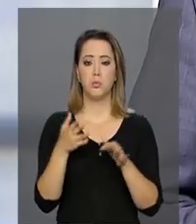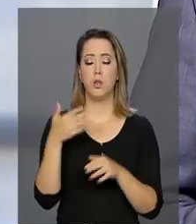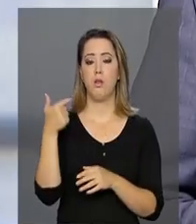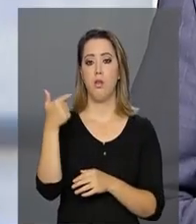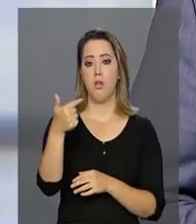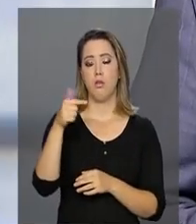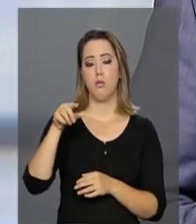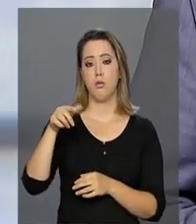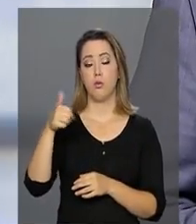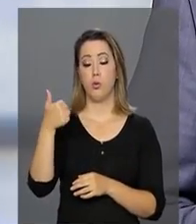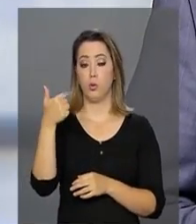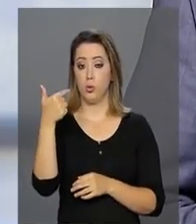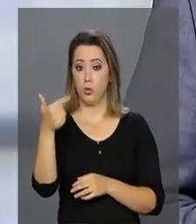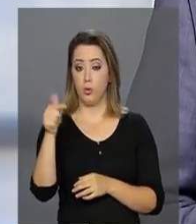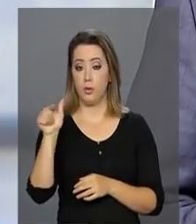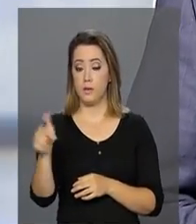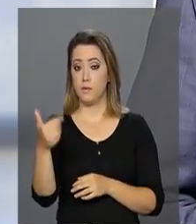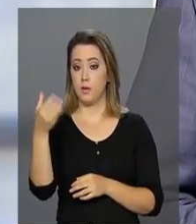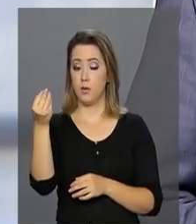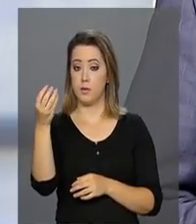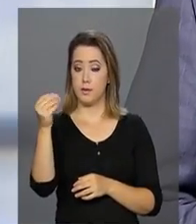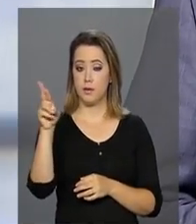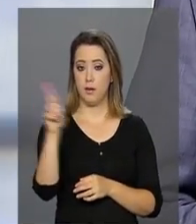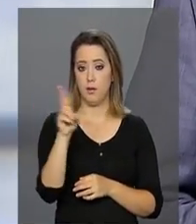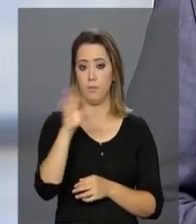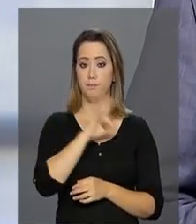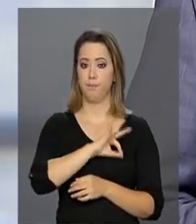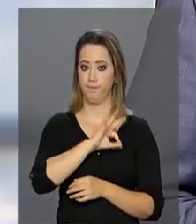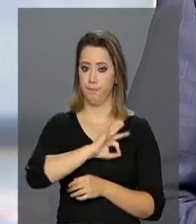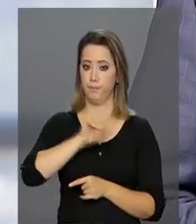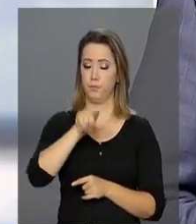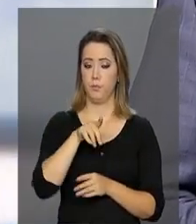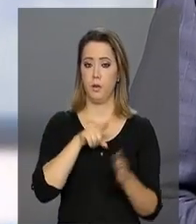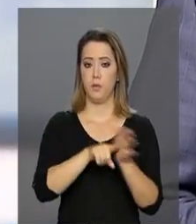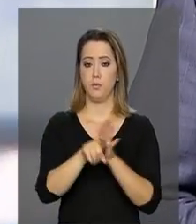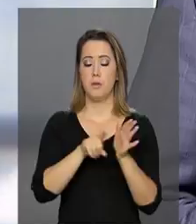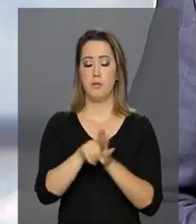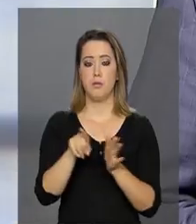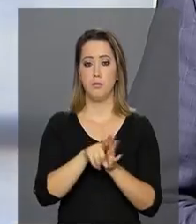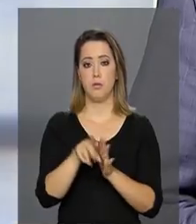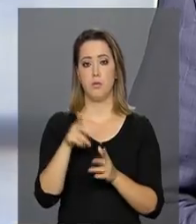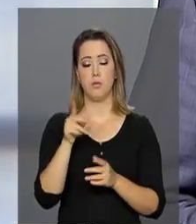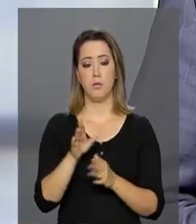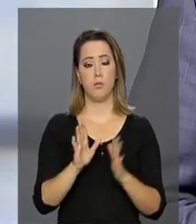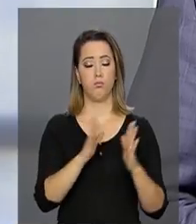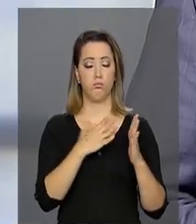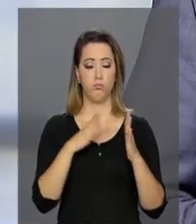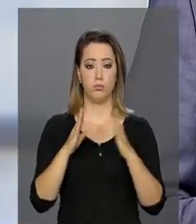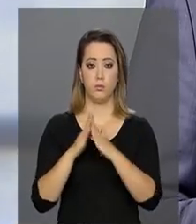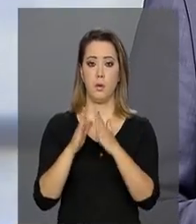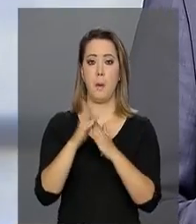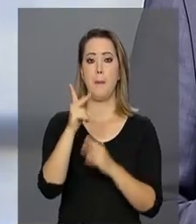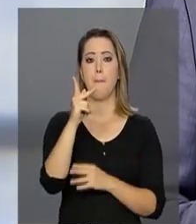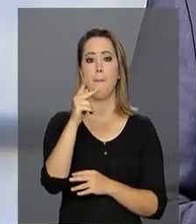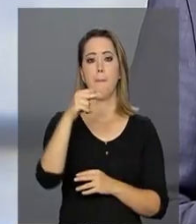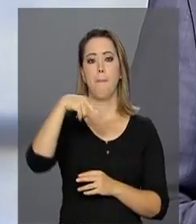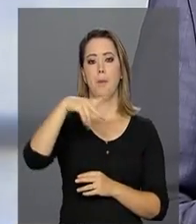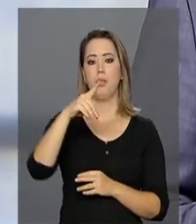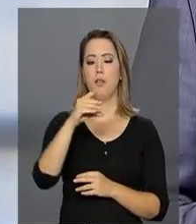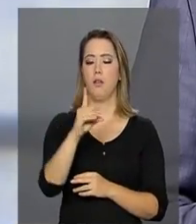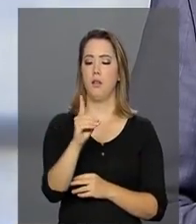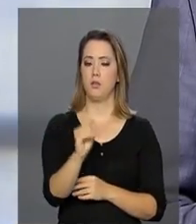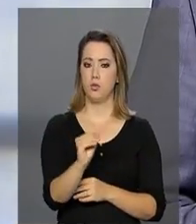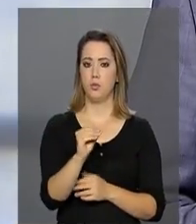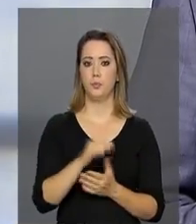R 2100 os dados são da pesquisa Nacional por amostra de domicílios a pin contínua